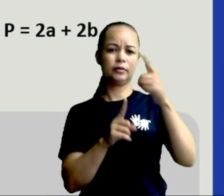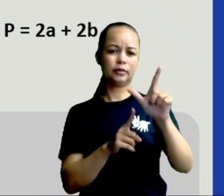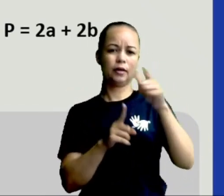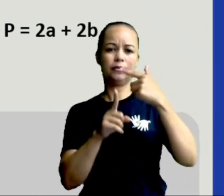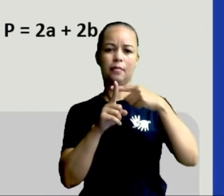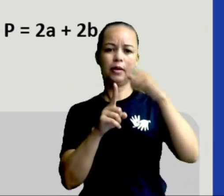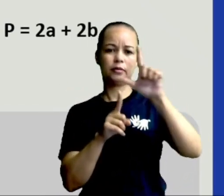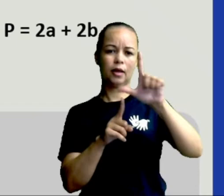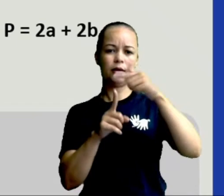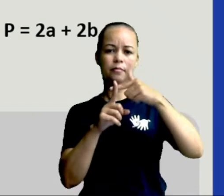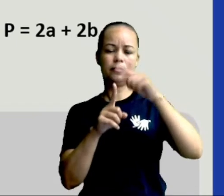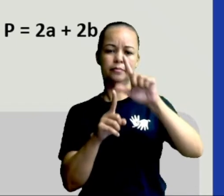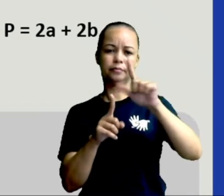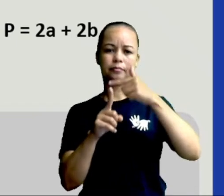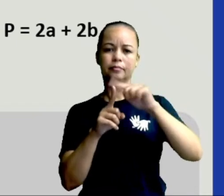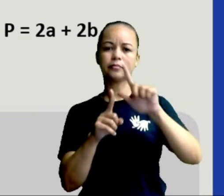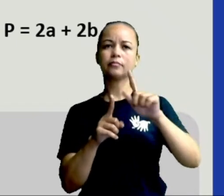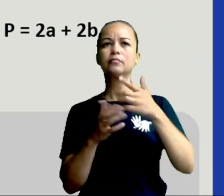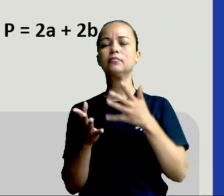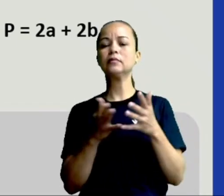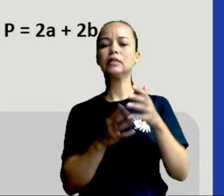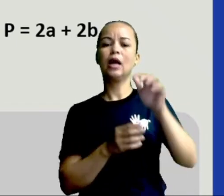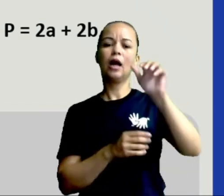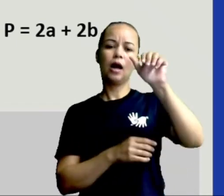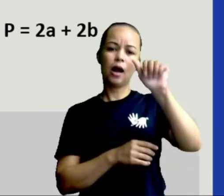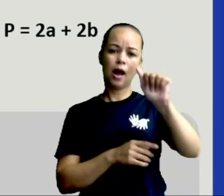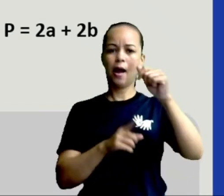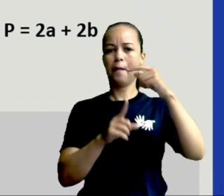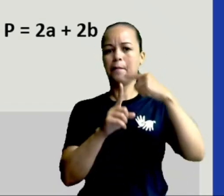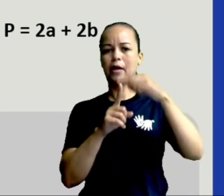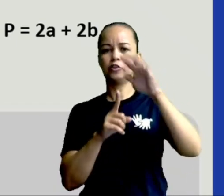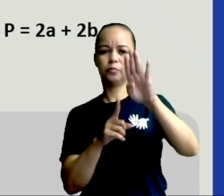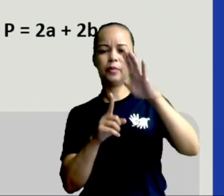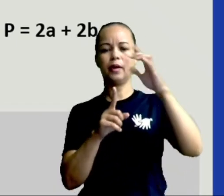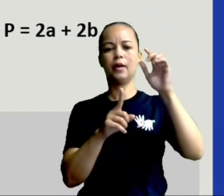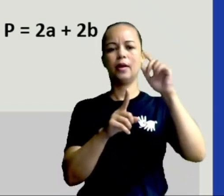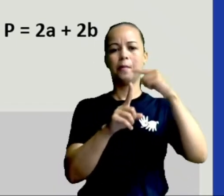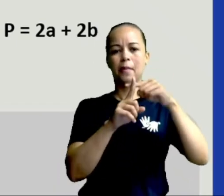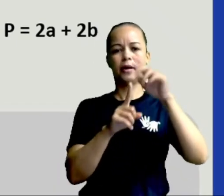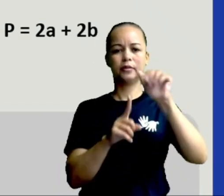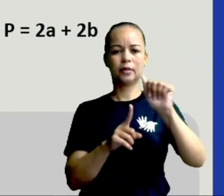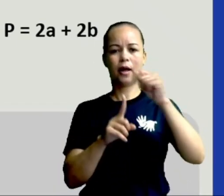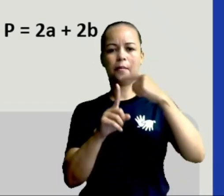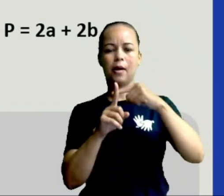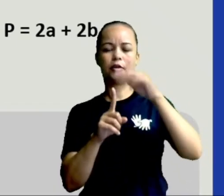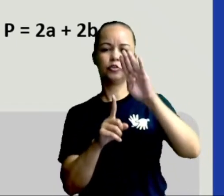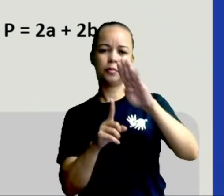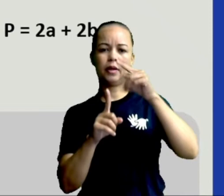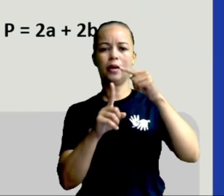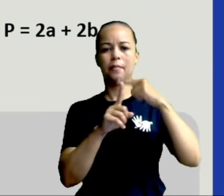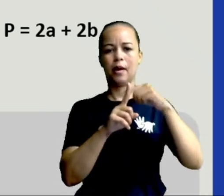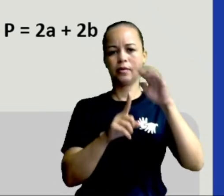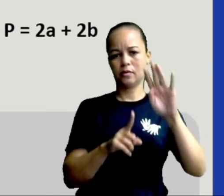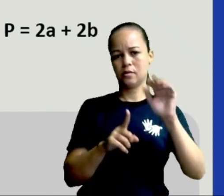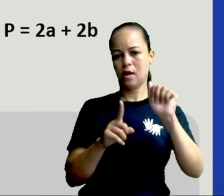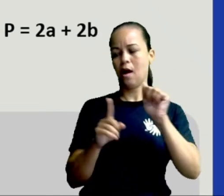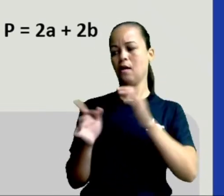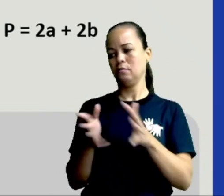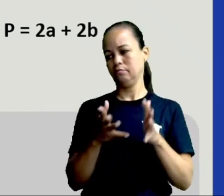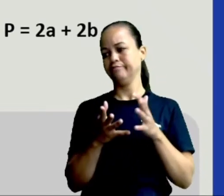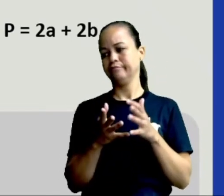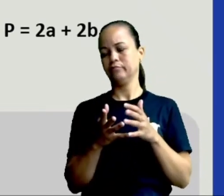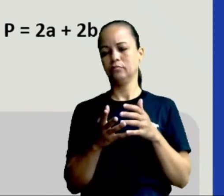L, ou B mais A mais B mais A. Ok? Mas aí, para simplificar, eu posso multiplicar, né, que não tem a